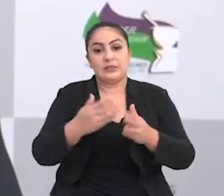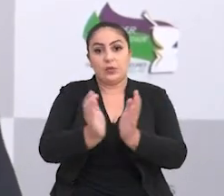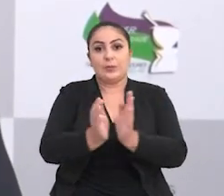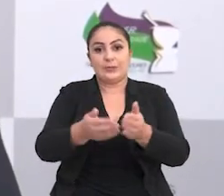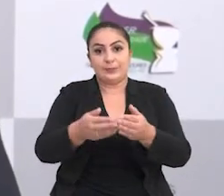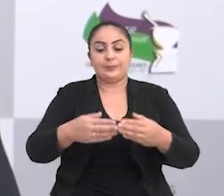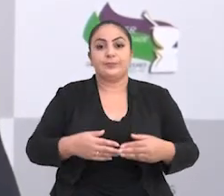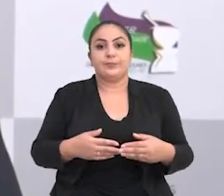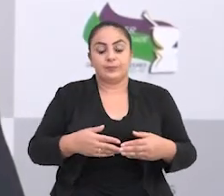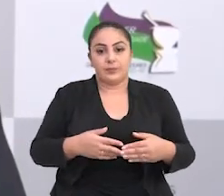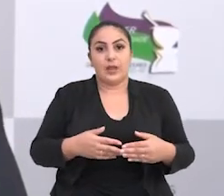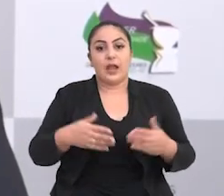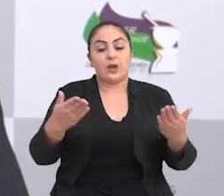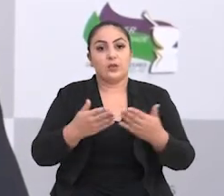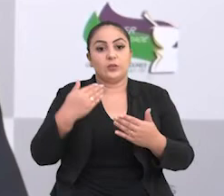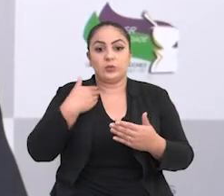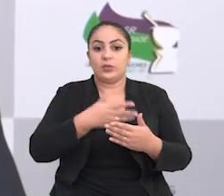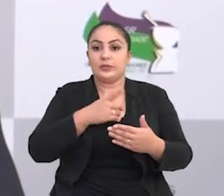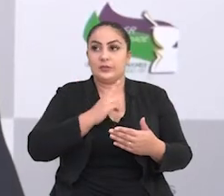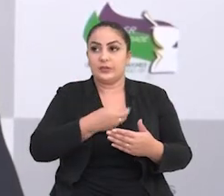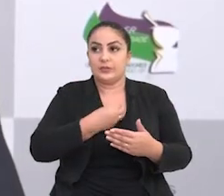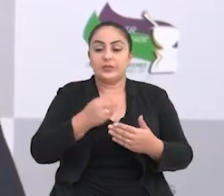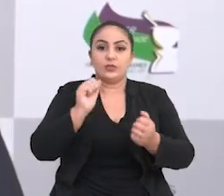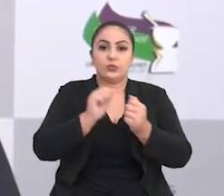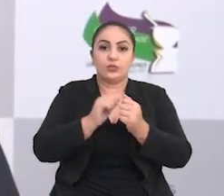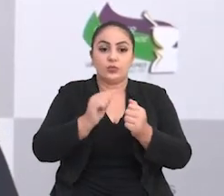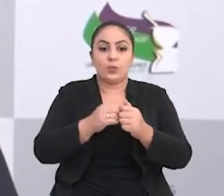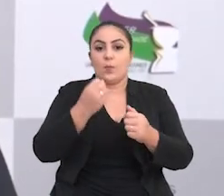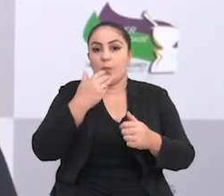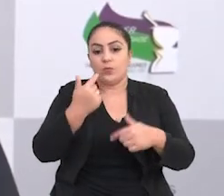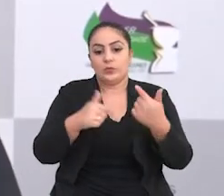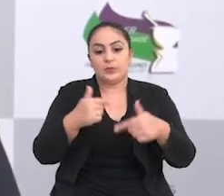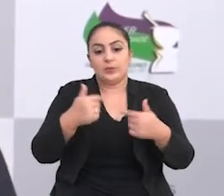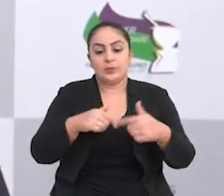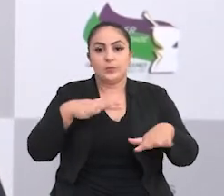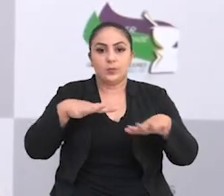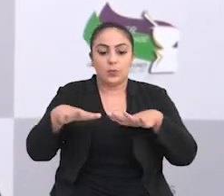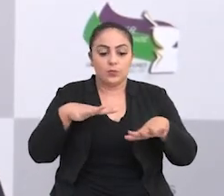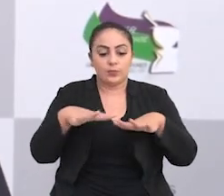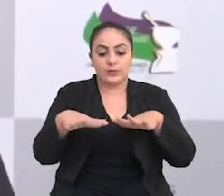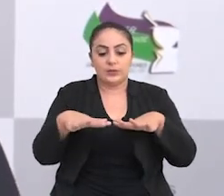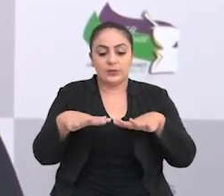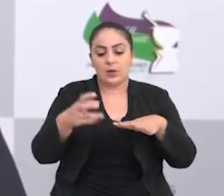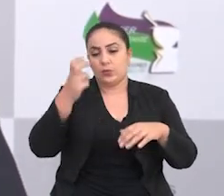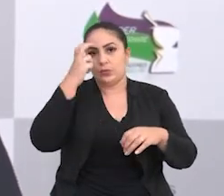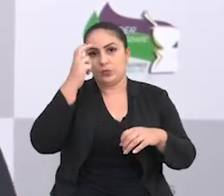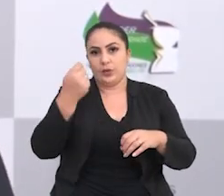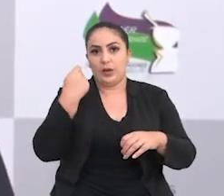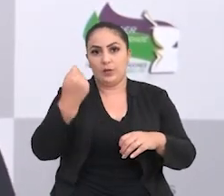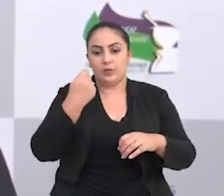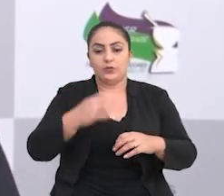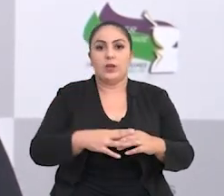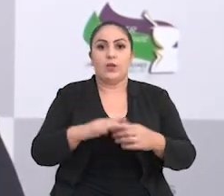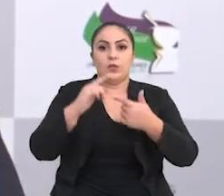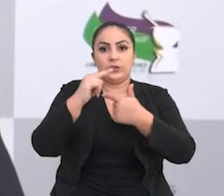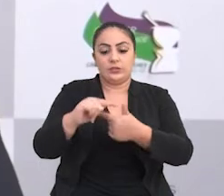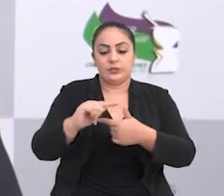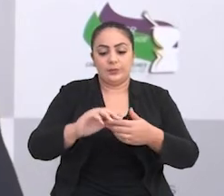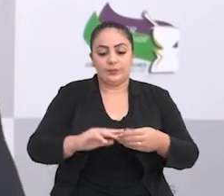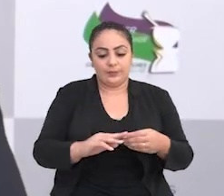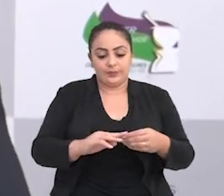nesta frente parlamentar. E é onde estamos imbuídos aí de fazer um bom trabalho de fomento à cultura gaúcha,